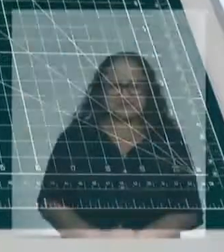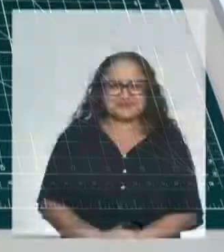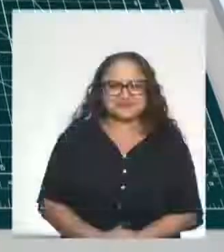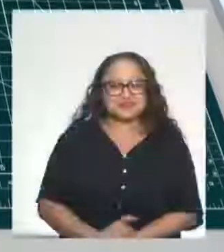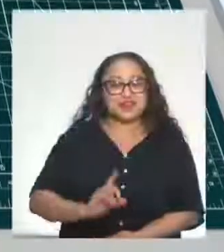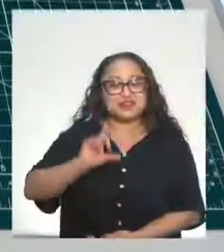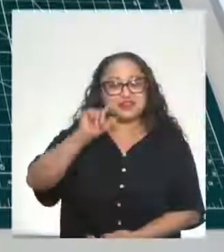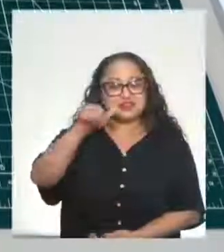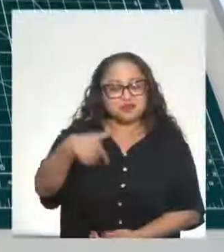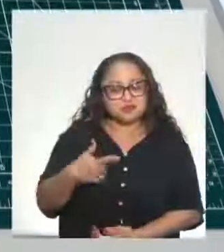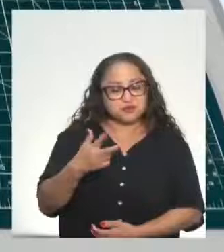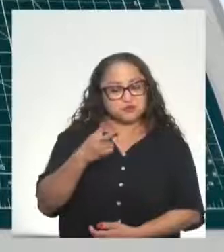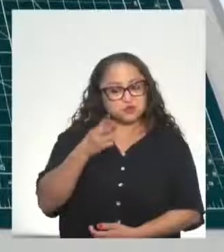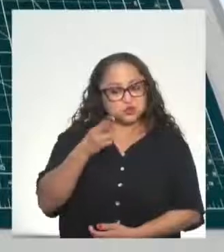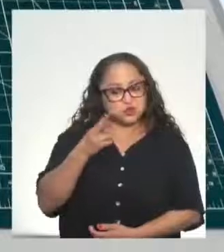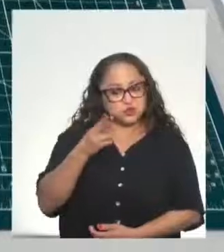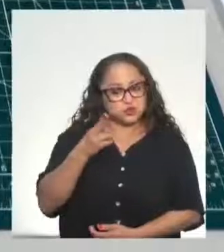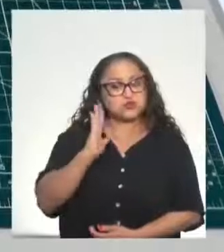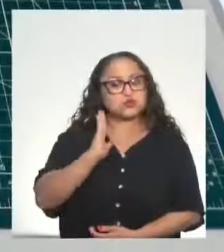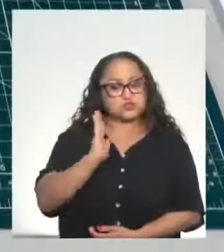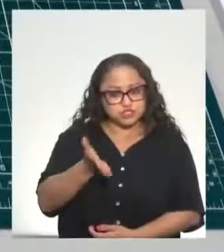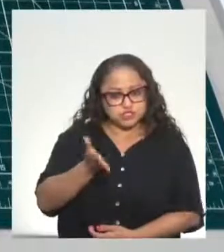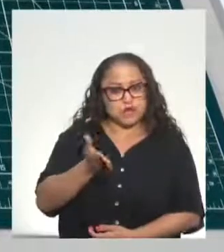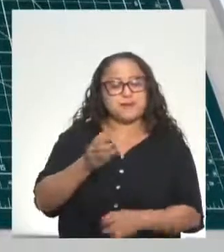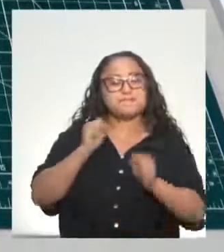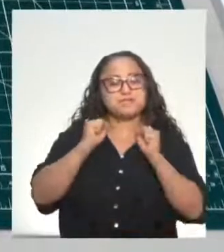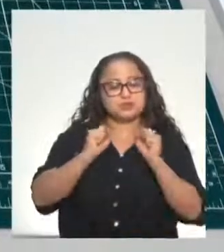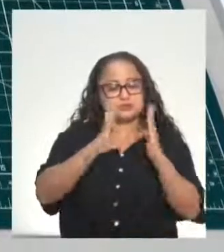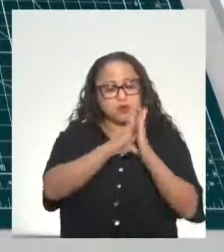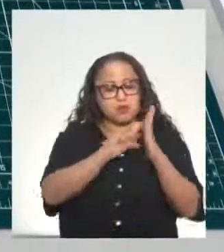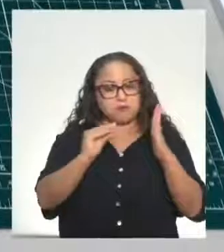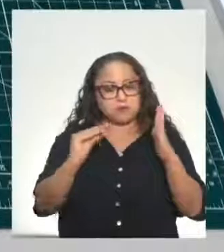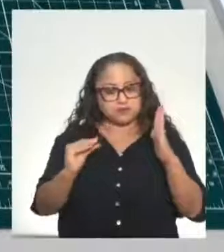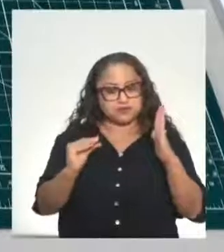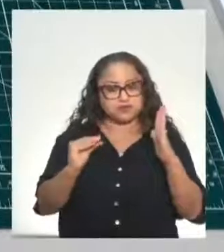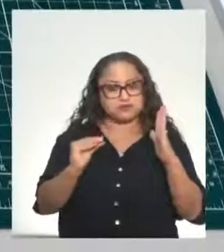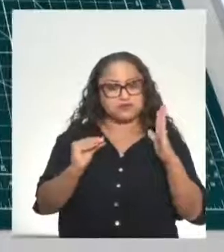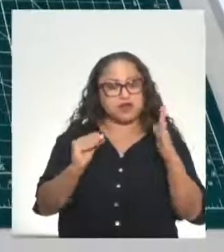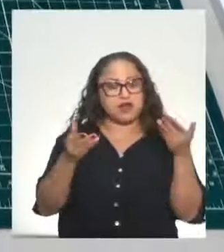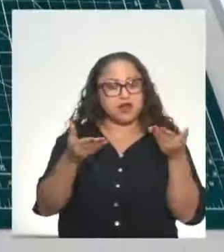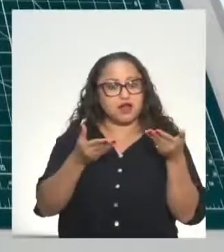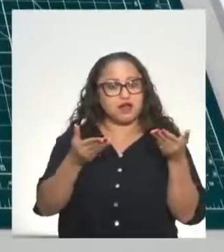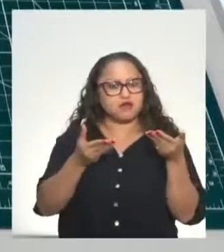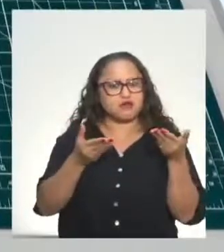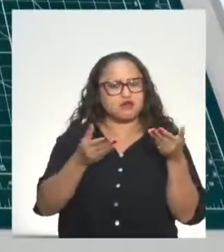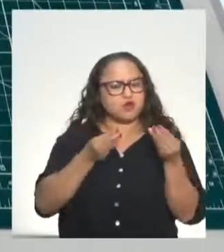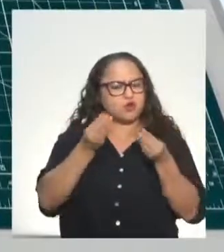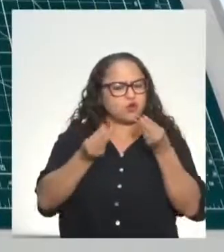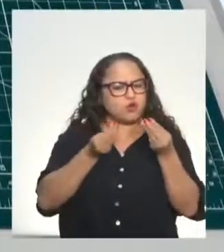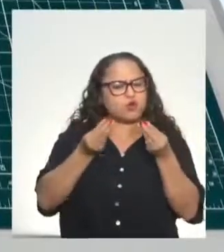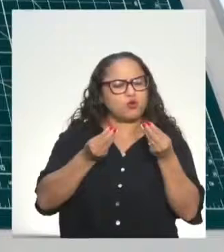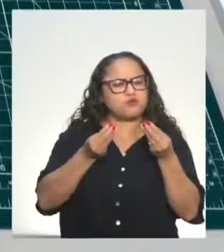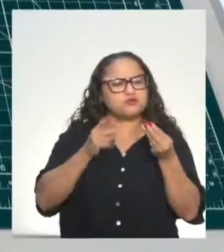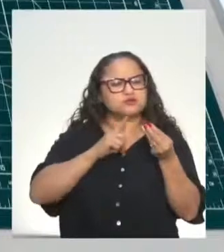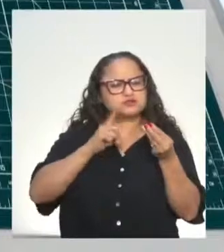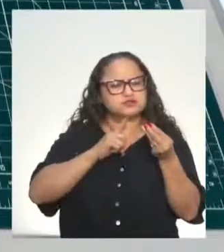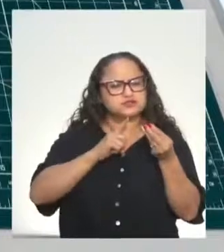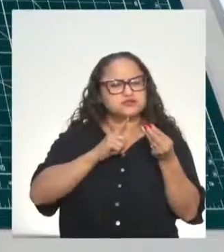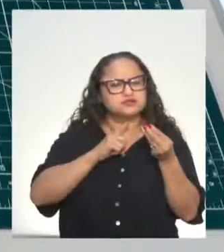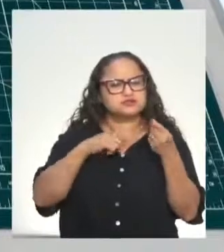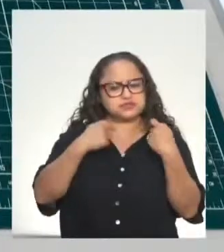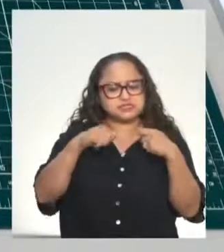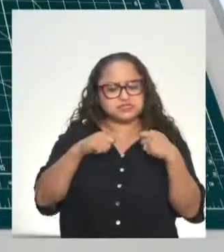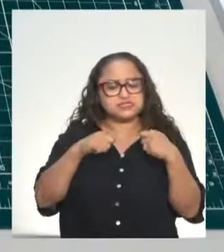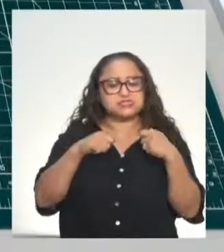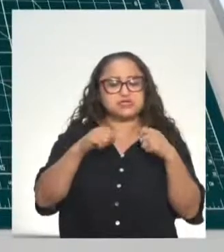Após o corte, a gente começa a fazer a modelagem, certo? Nesse momento, como vamos fazer o vinco, nós precisamos aí de algum